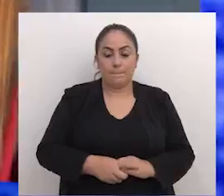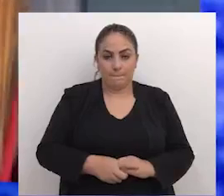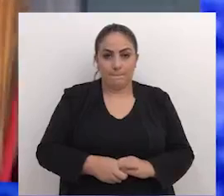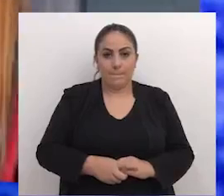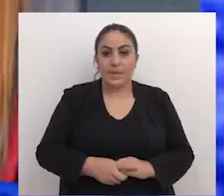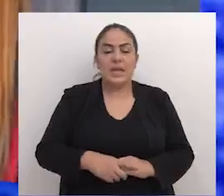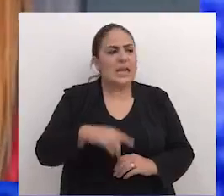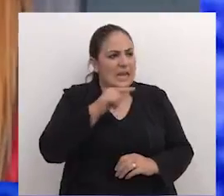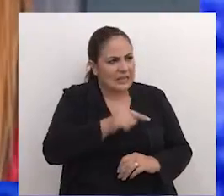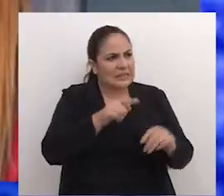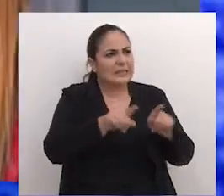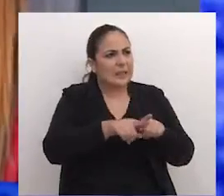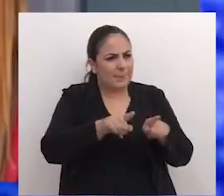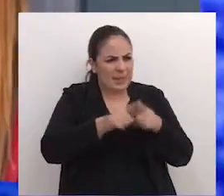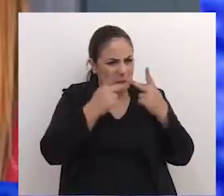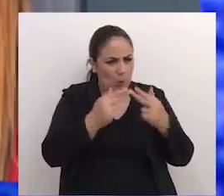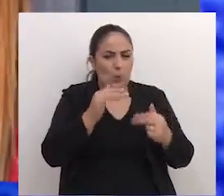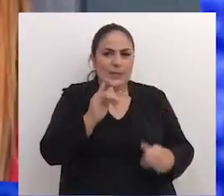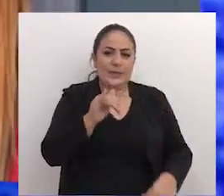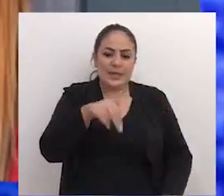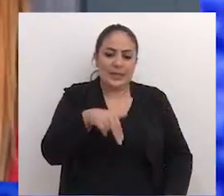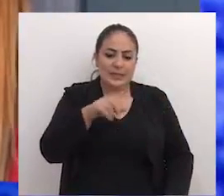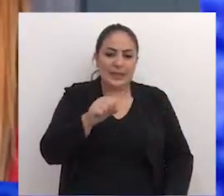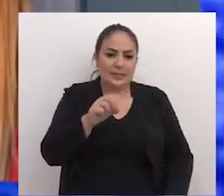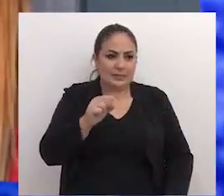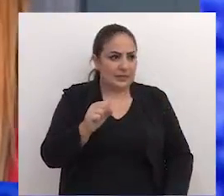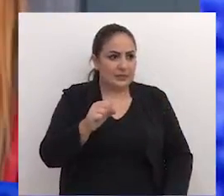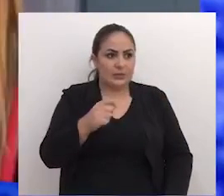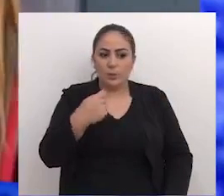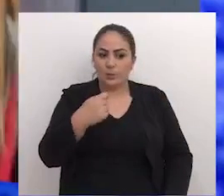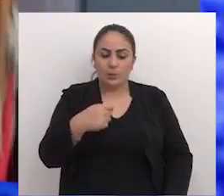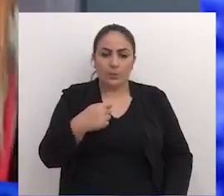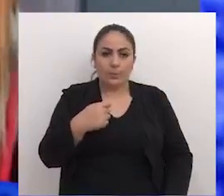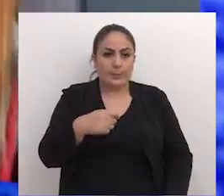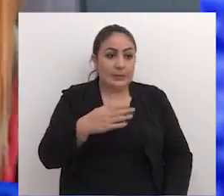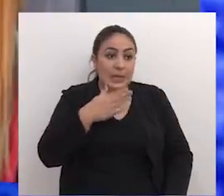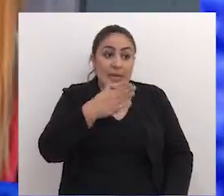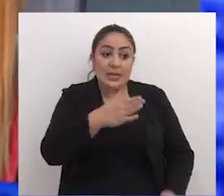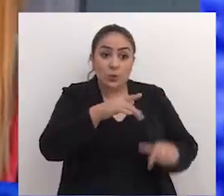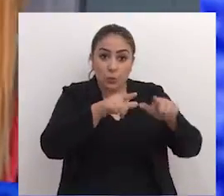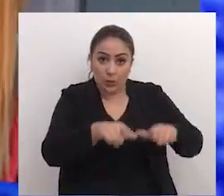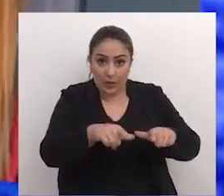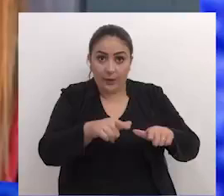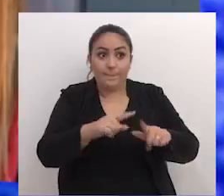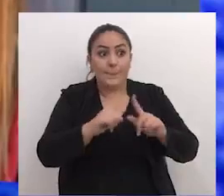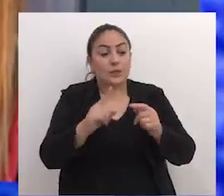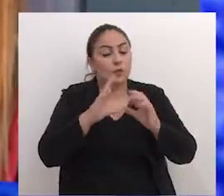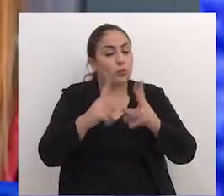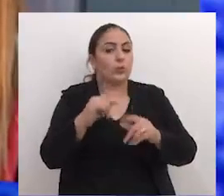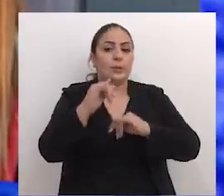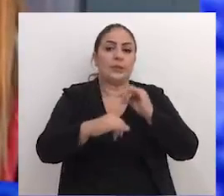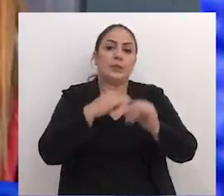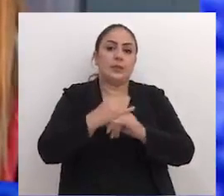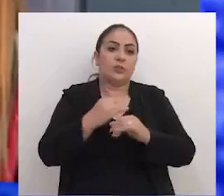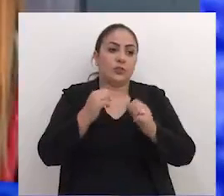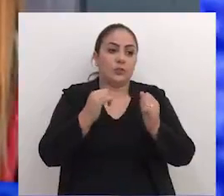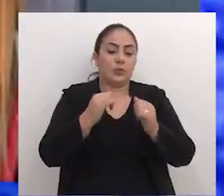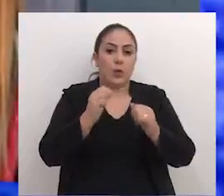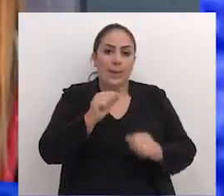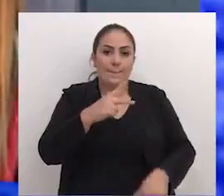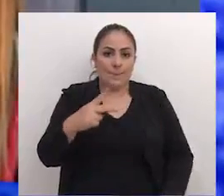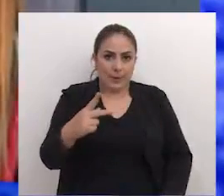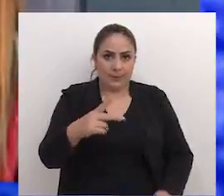também é um benefício que, assim como no INSS, as pessoas não devem procurar as agências, e sim fazer tudo pela internet, através